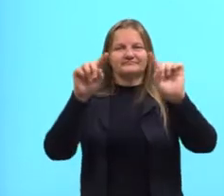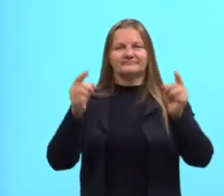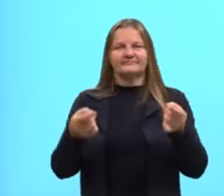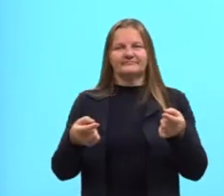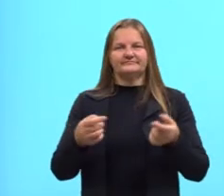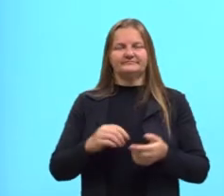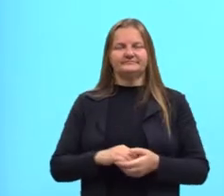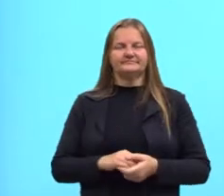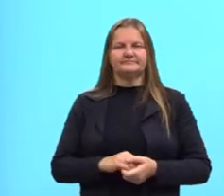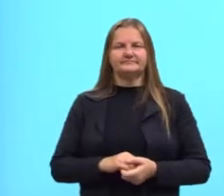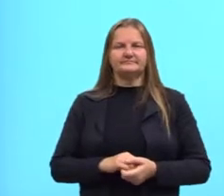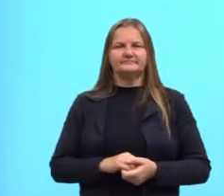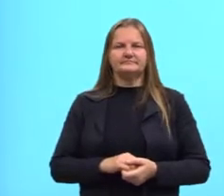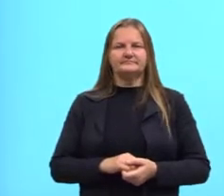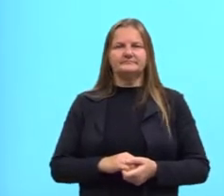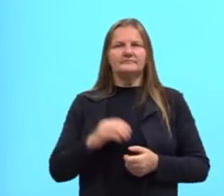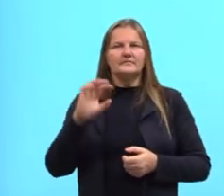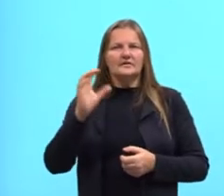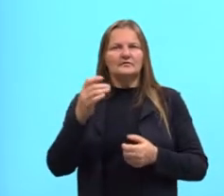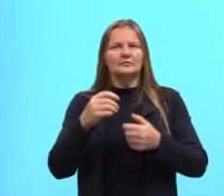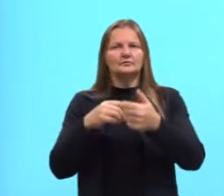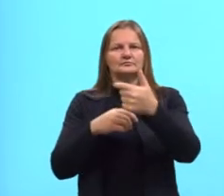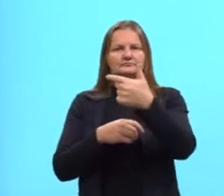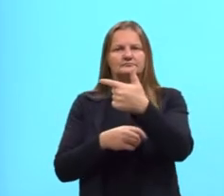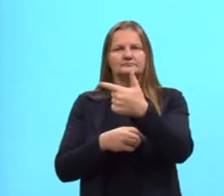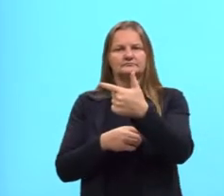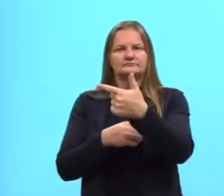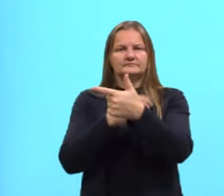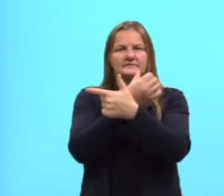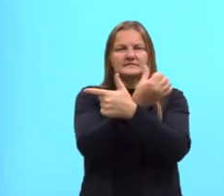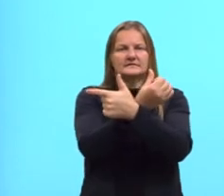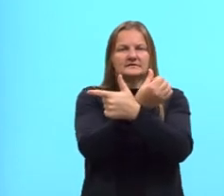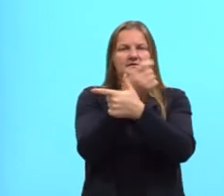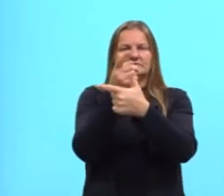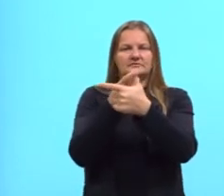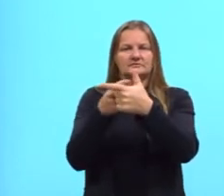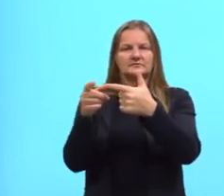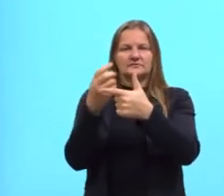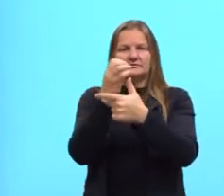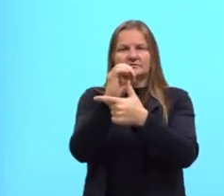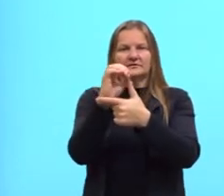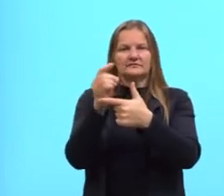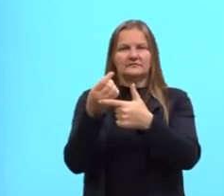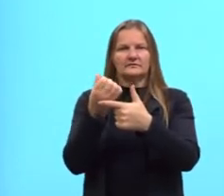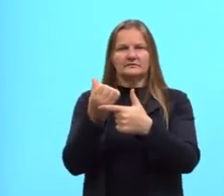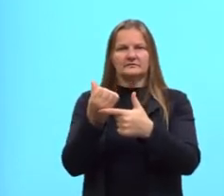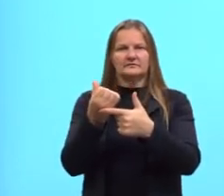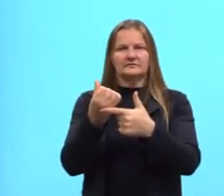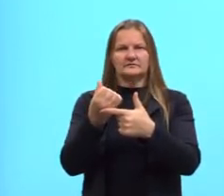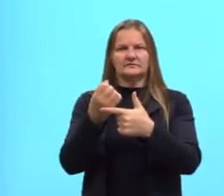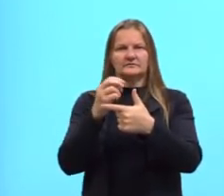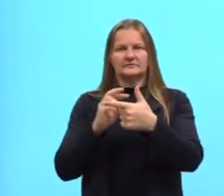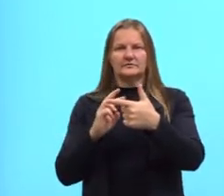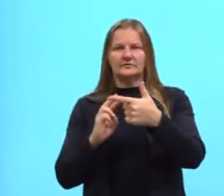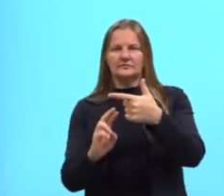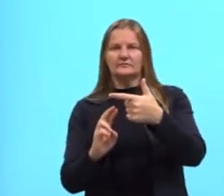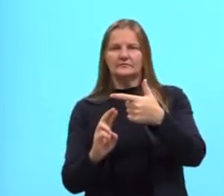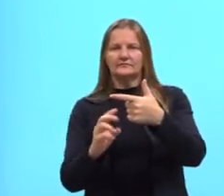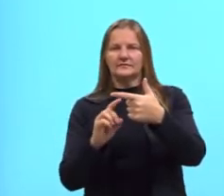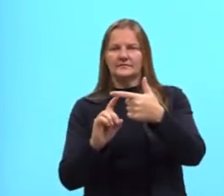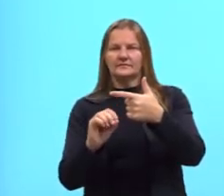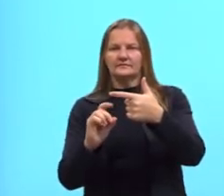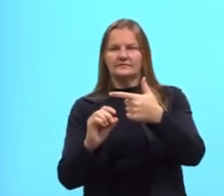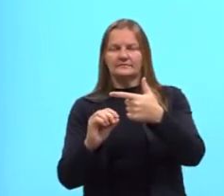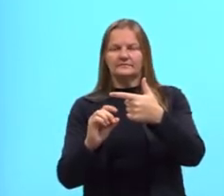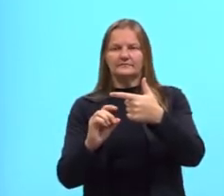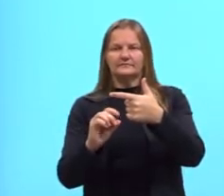parênteses resolvemos primeira divisão seis dividido por 0,6 resulta em